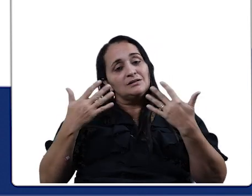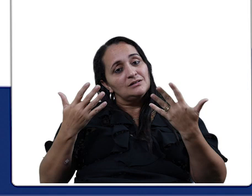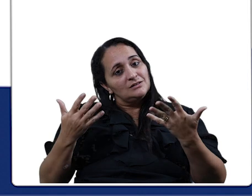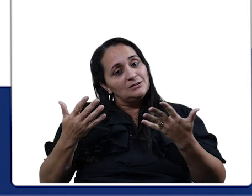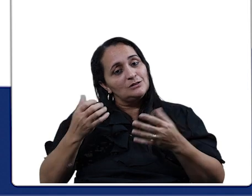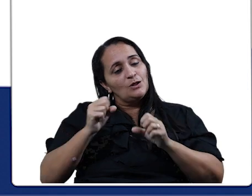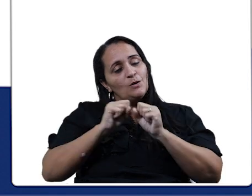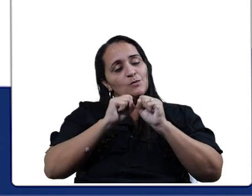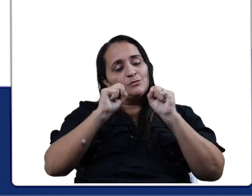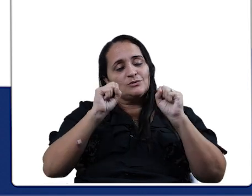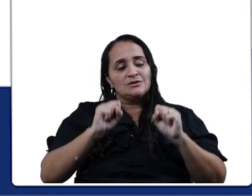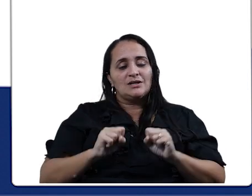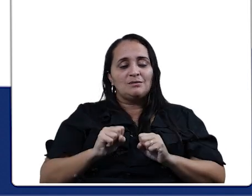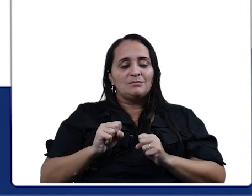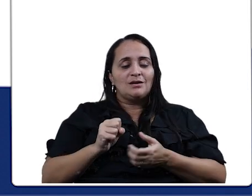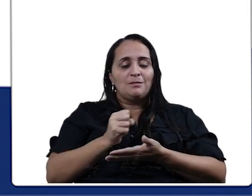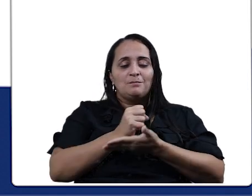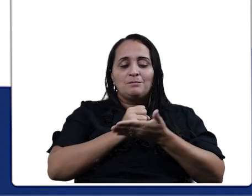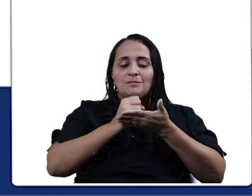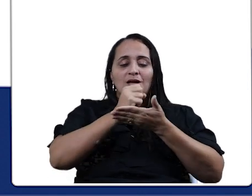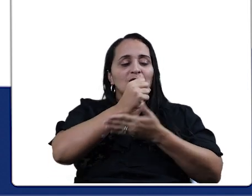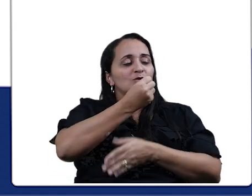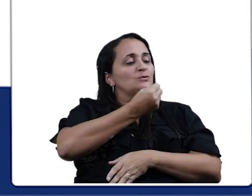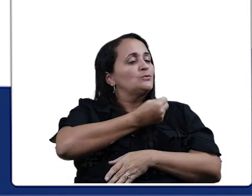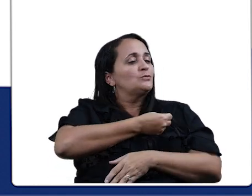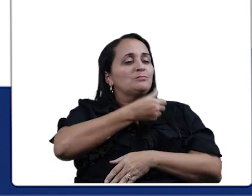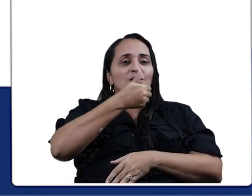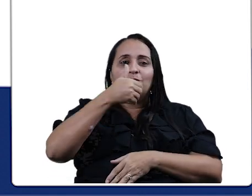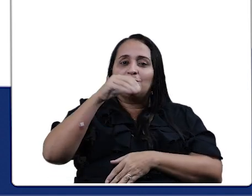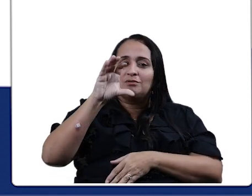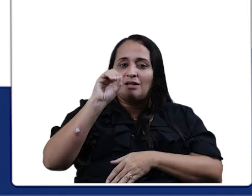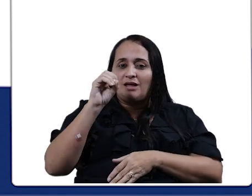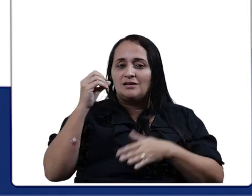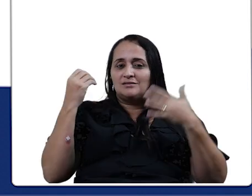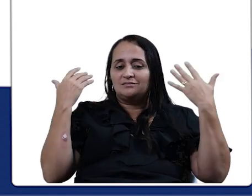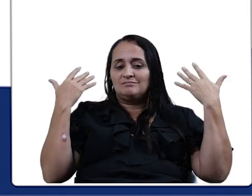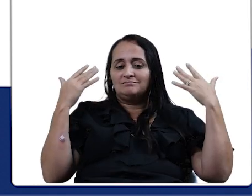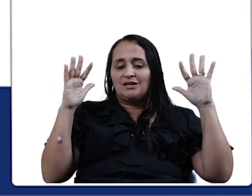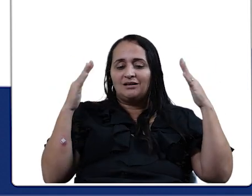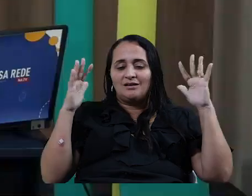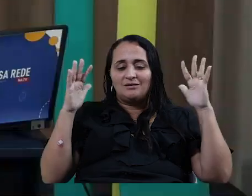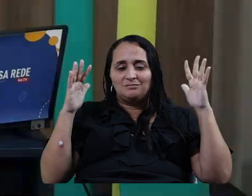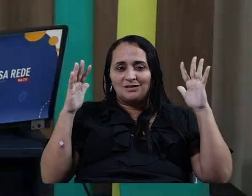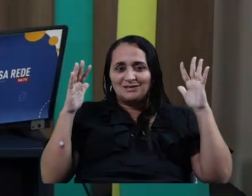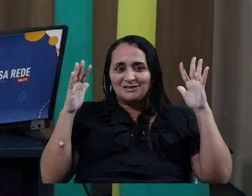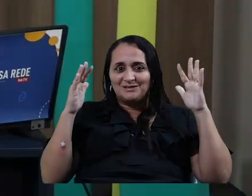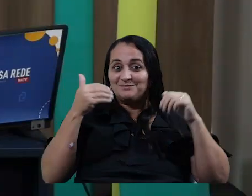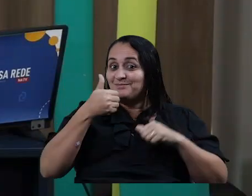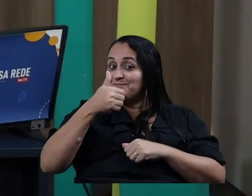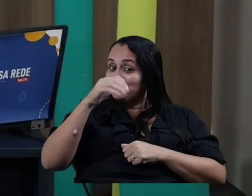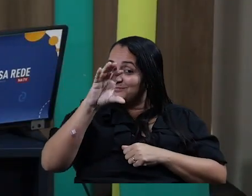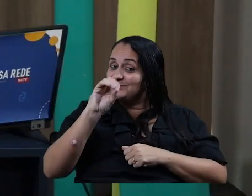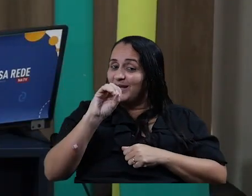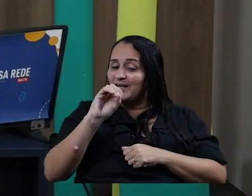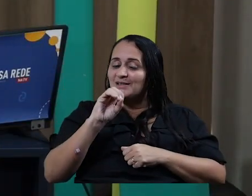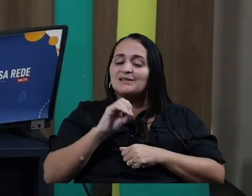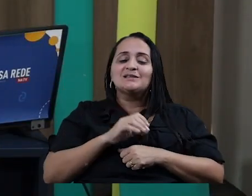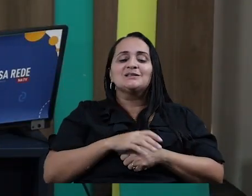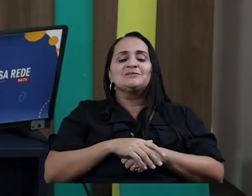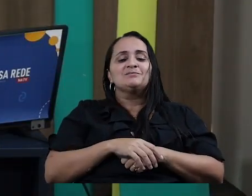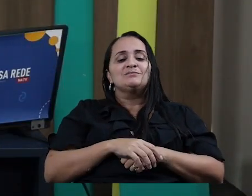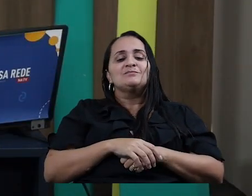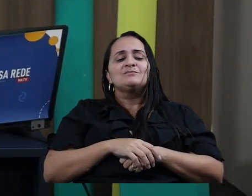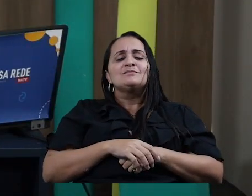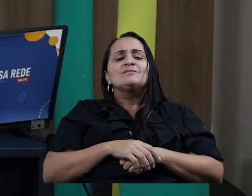de numeração tem por base o número 10. Palmas para o número 10. Gente, o que eu quero trazer aqui para vocês, principalmente